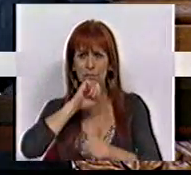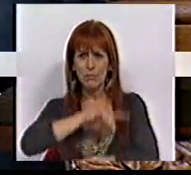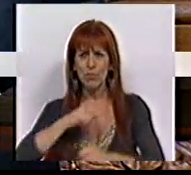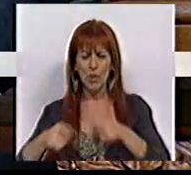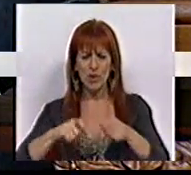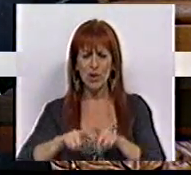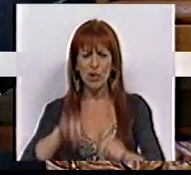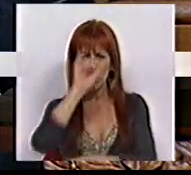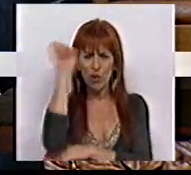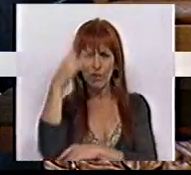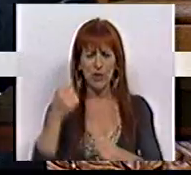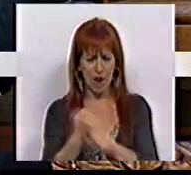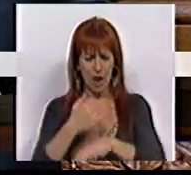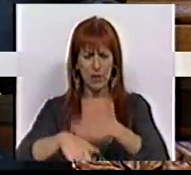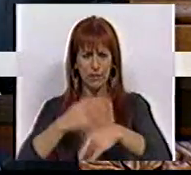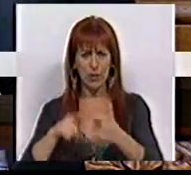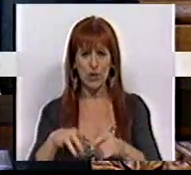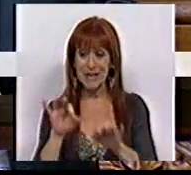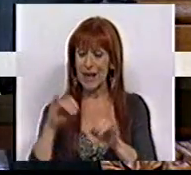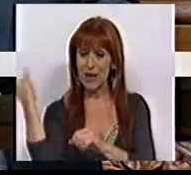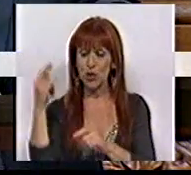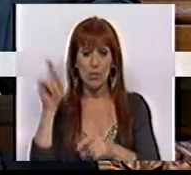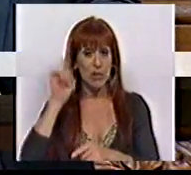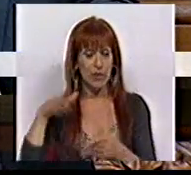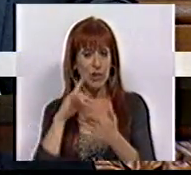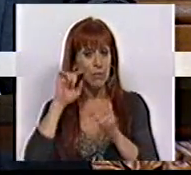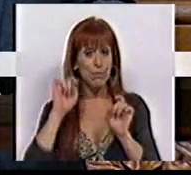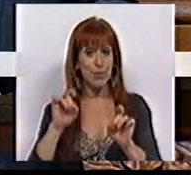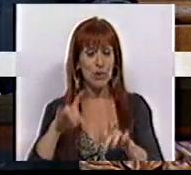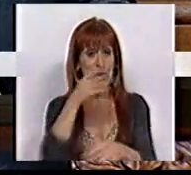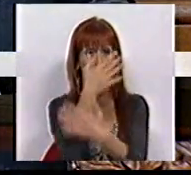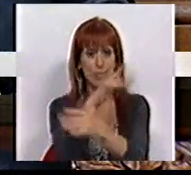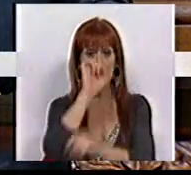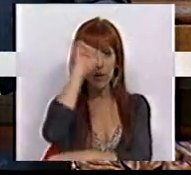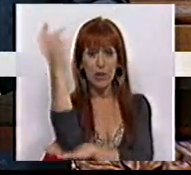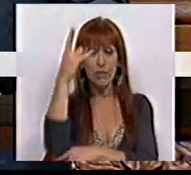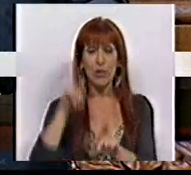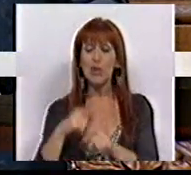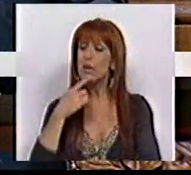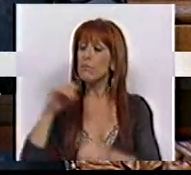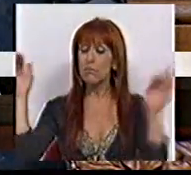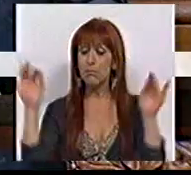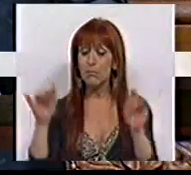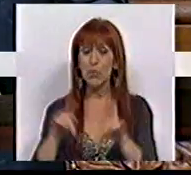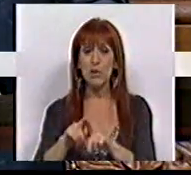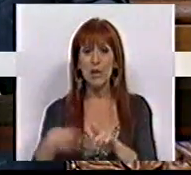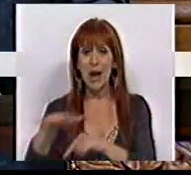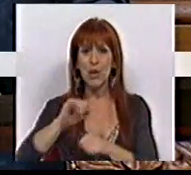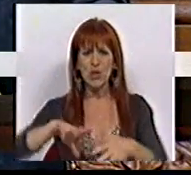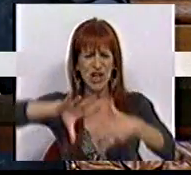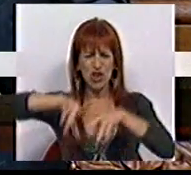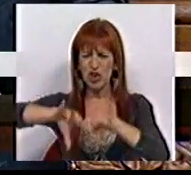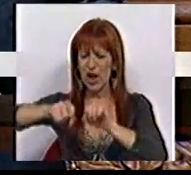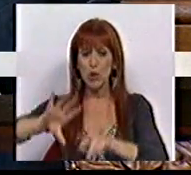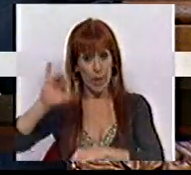garantir a gestão florestal ativa enquanto instrumento fundamental na prevenção dos incêndios florestais e na minoração da dimensão e